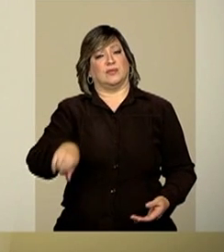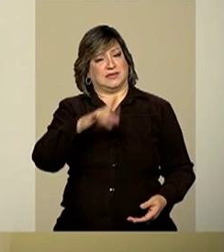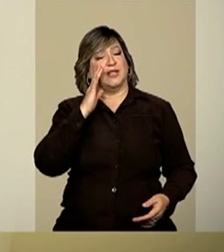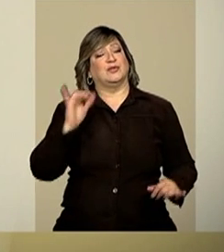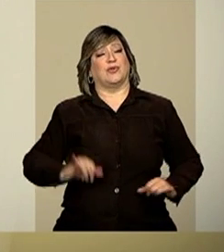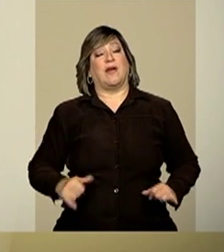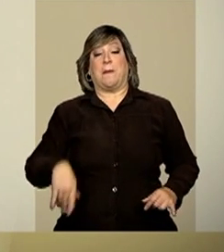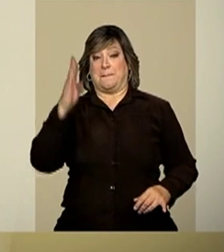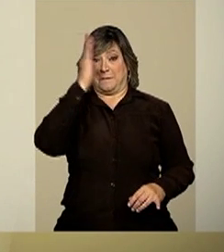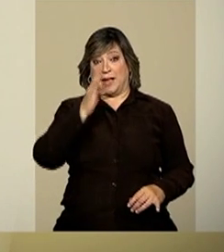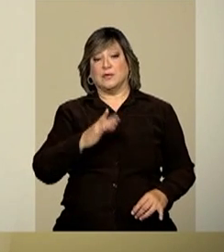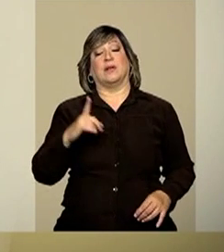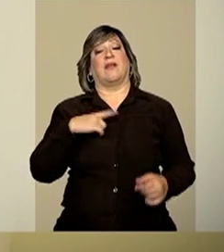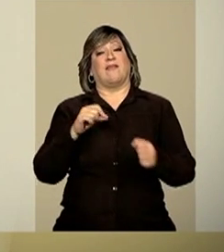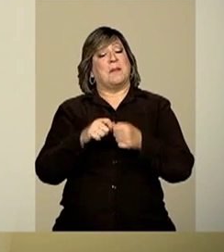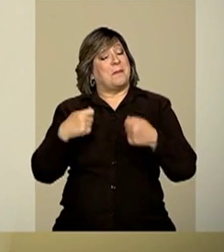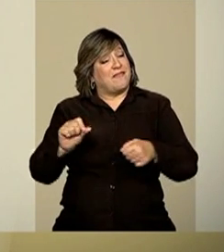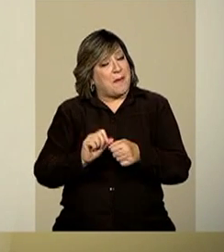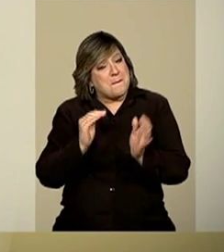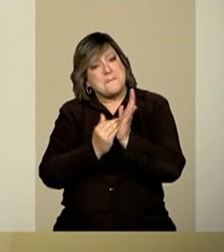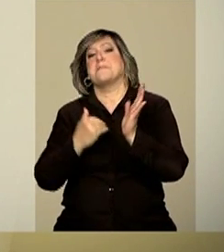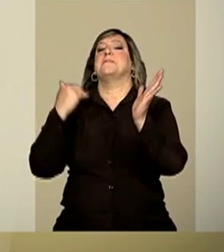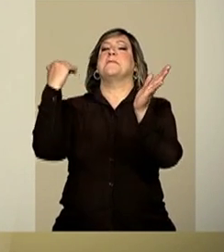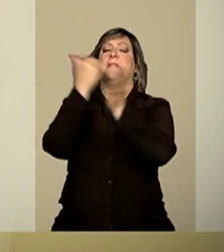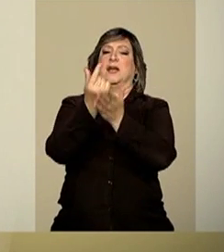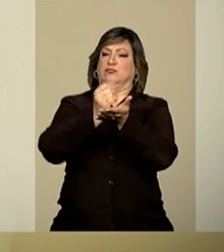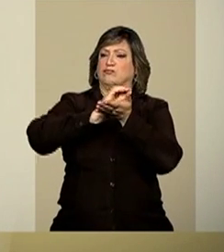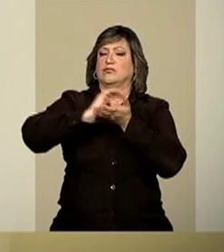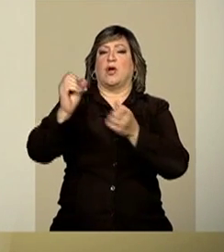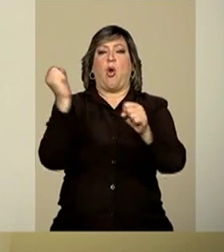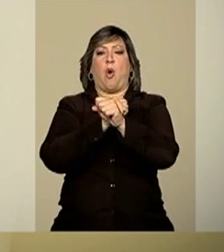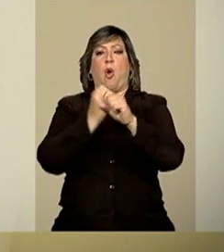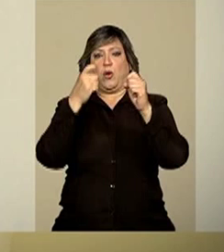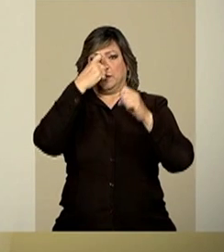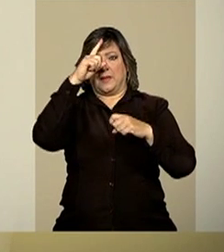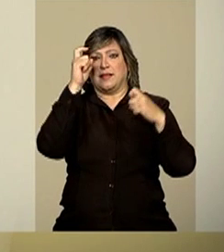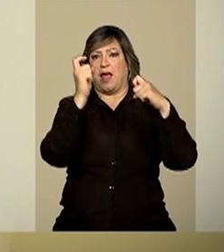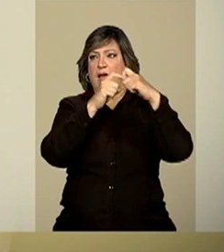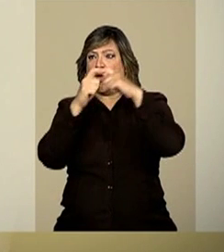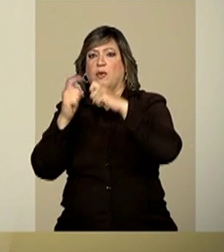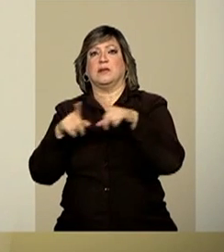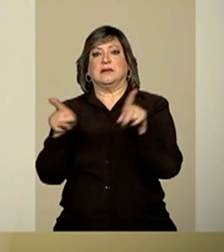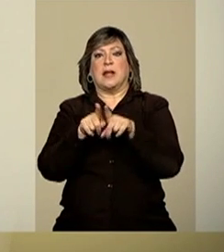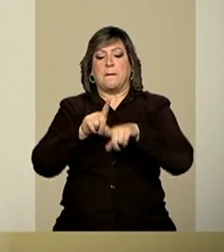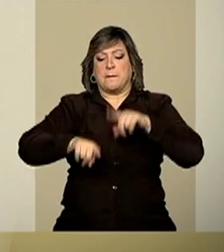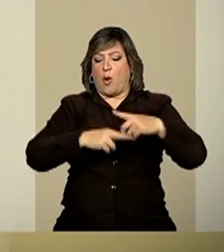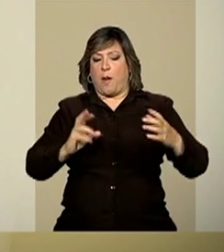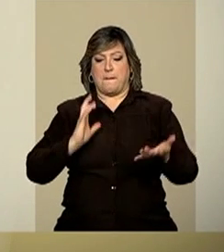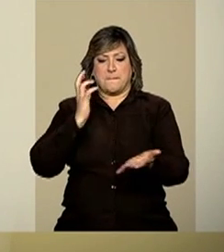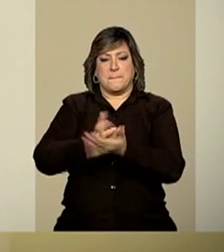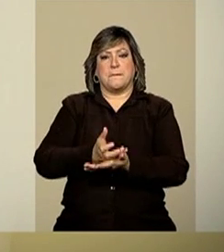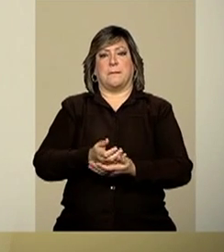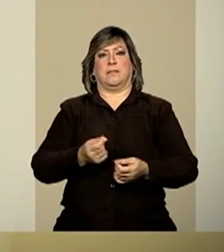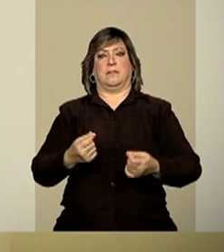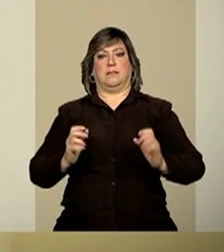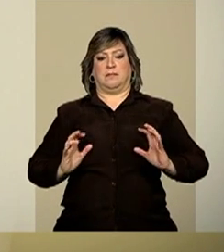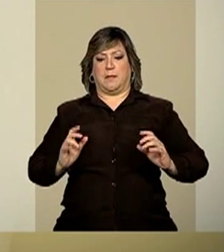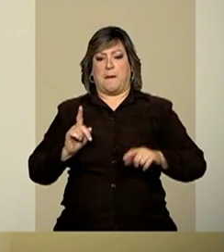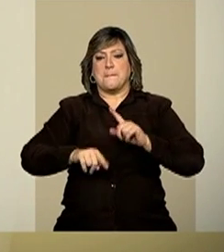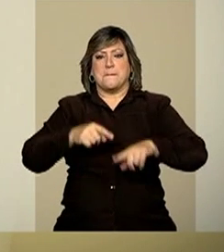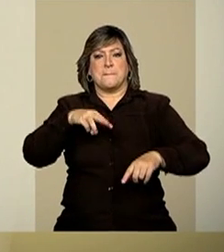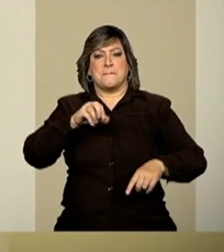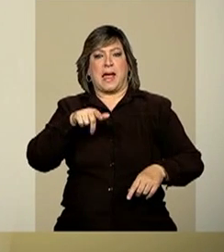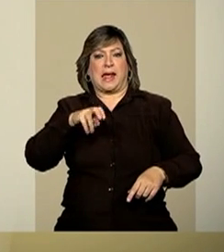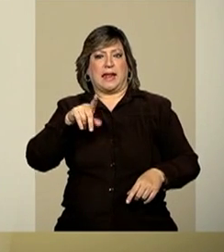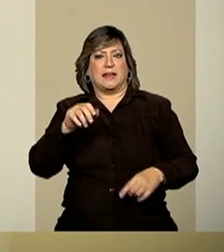tem feito e precisa fazer mais investimentos em hospitais e equipamentos. Porém, a falta de médicos é a